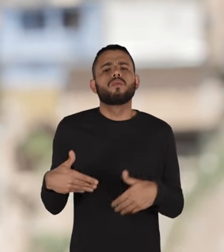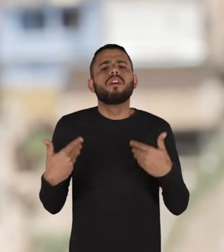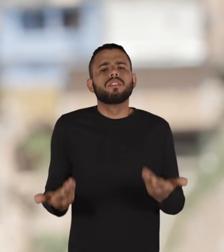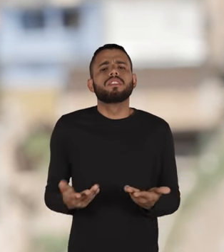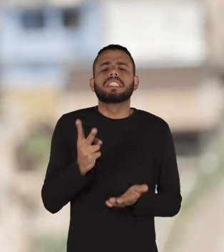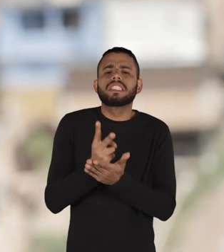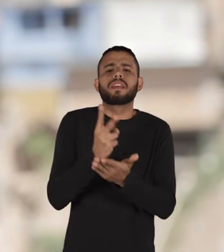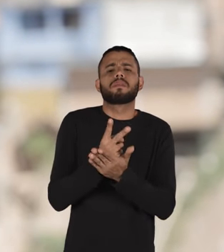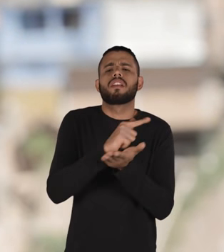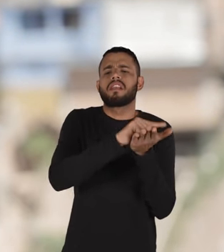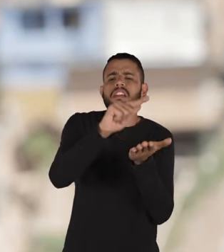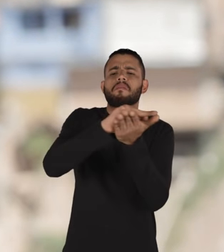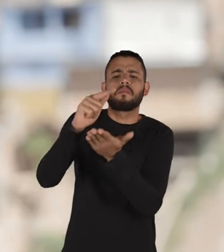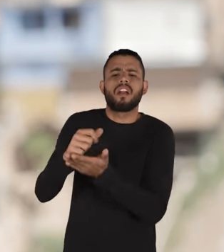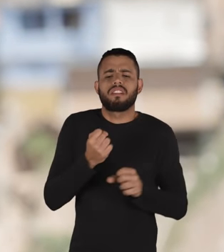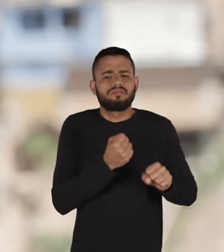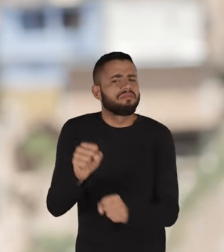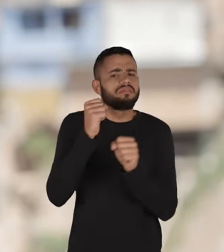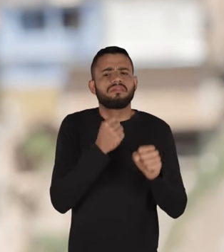Poxa, até quando a gente só vai ter que ser diarista,